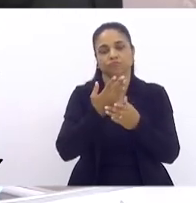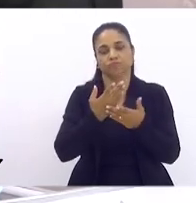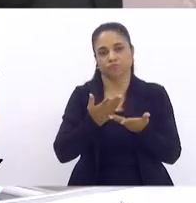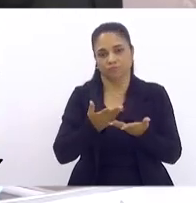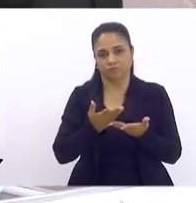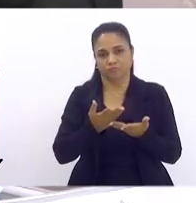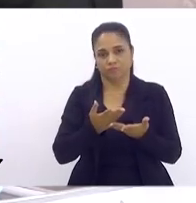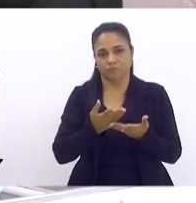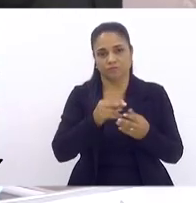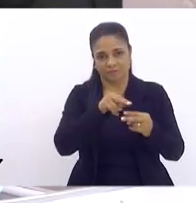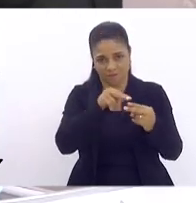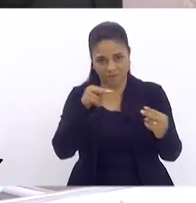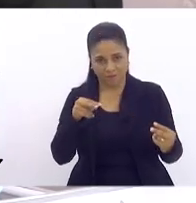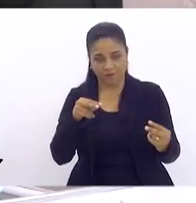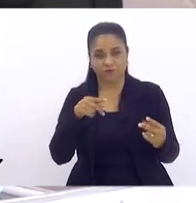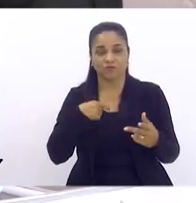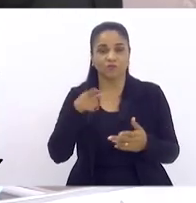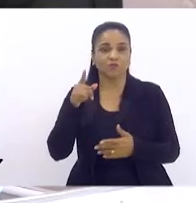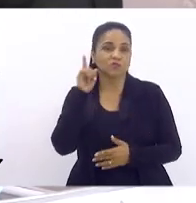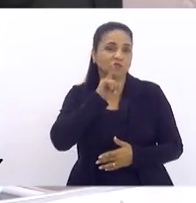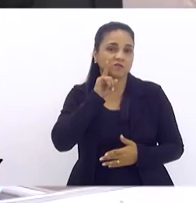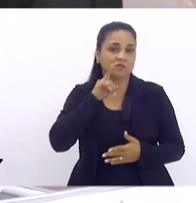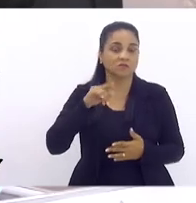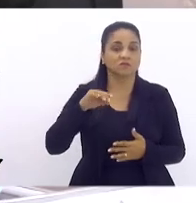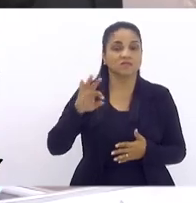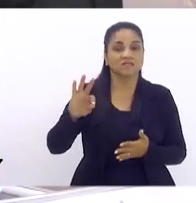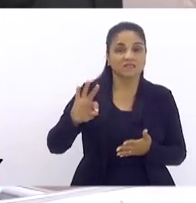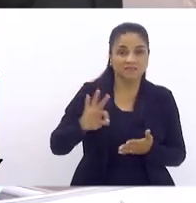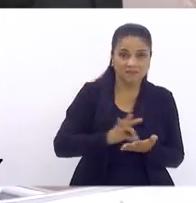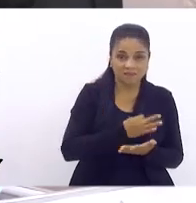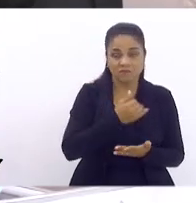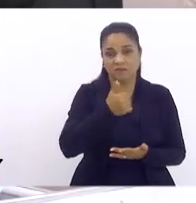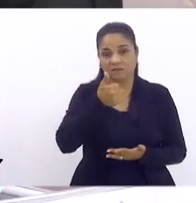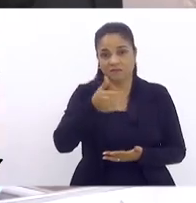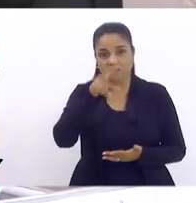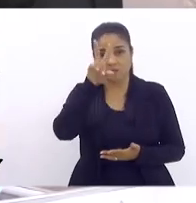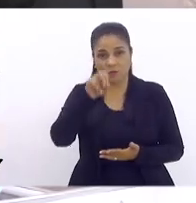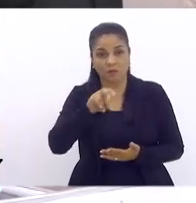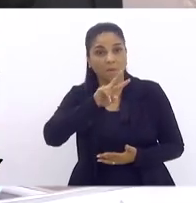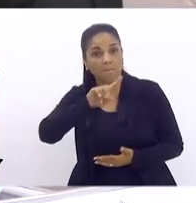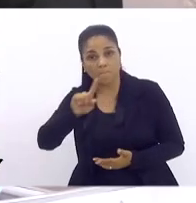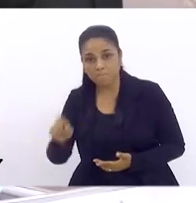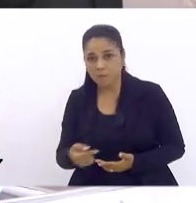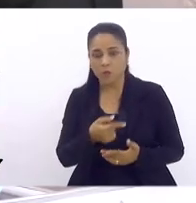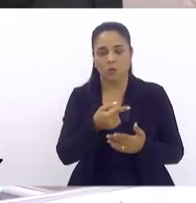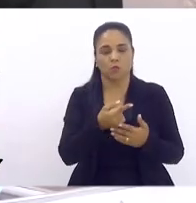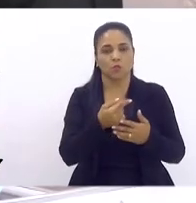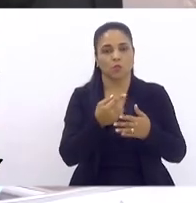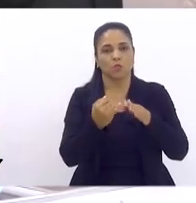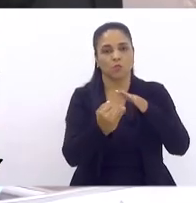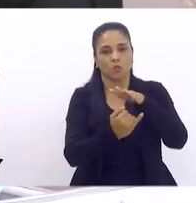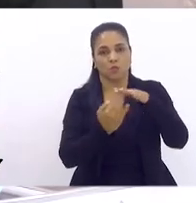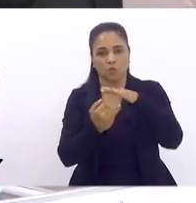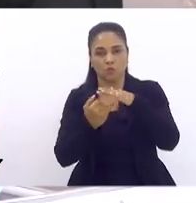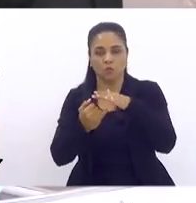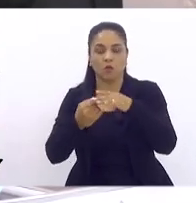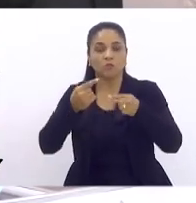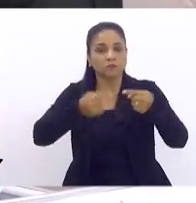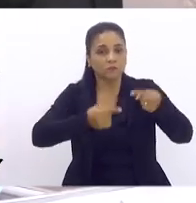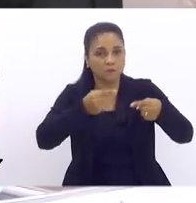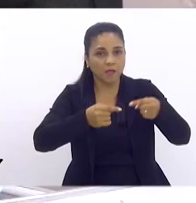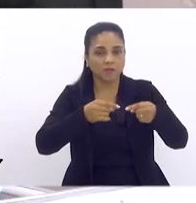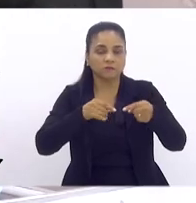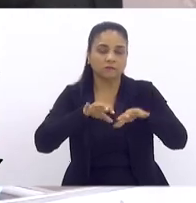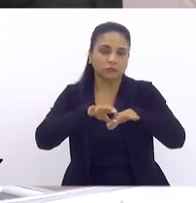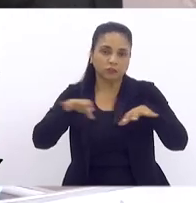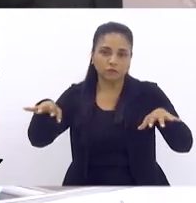Unidos tem uma baixa assinada de 150 mil assinaturas de mais de 70 organizações então é um debate que divide opiniões tem